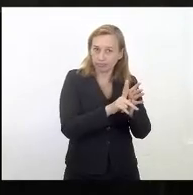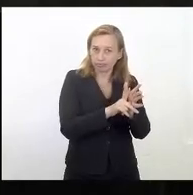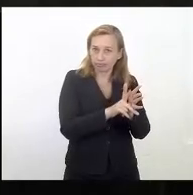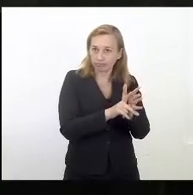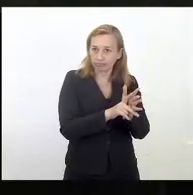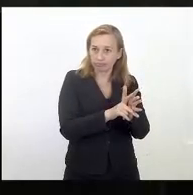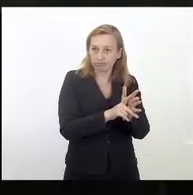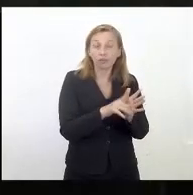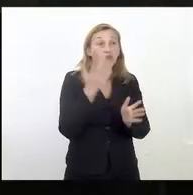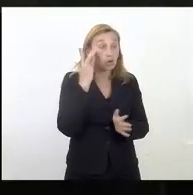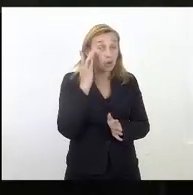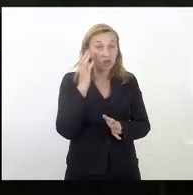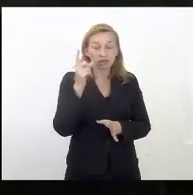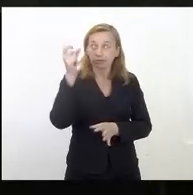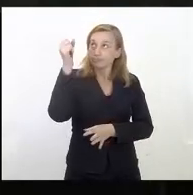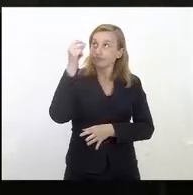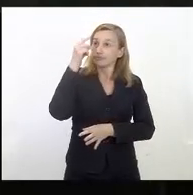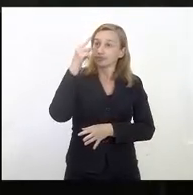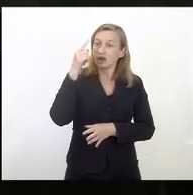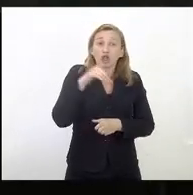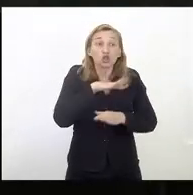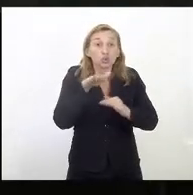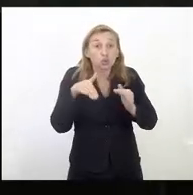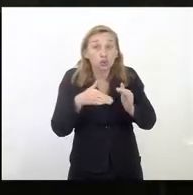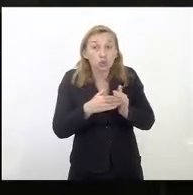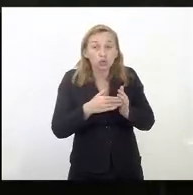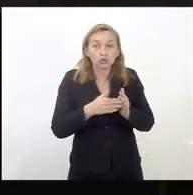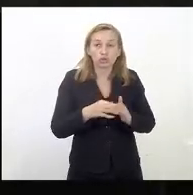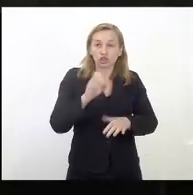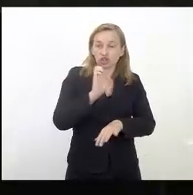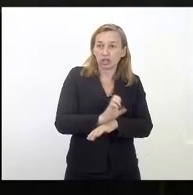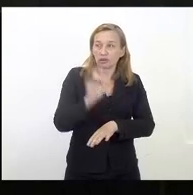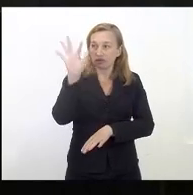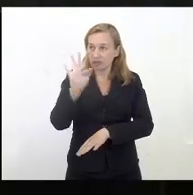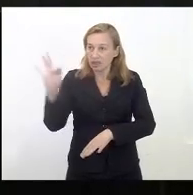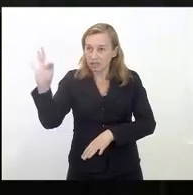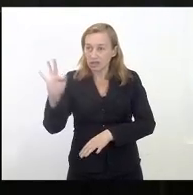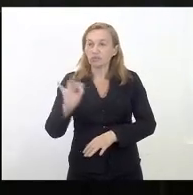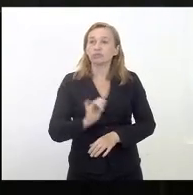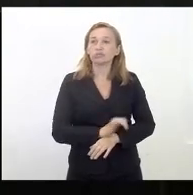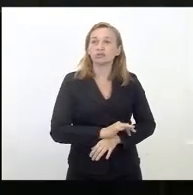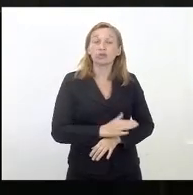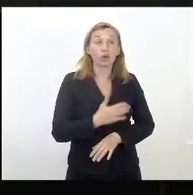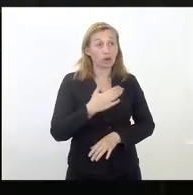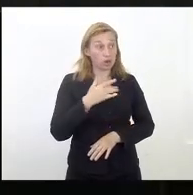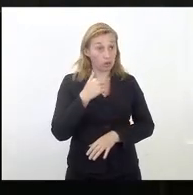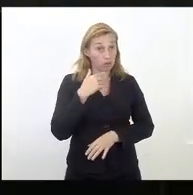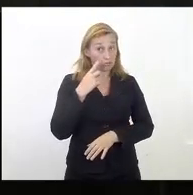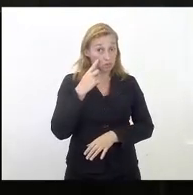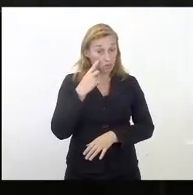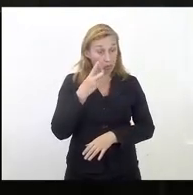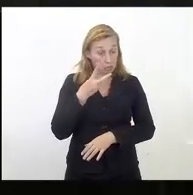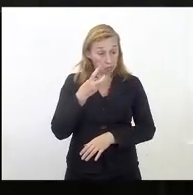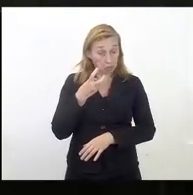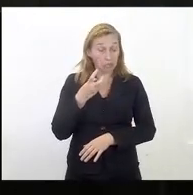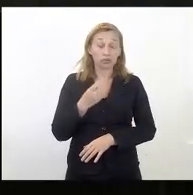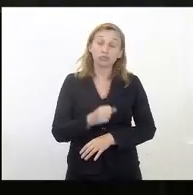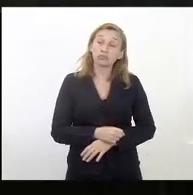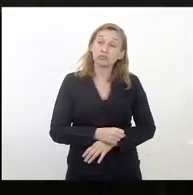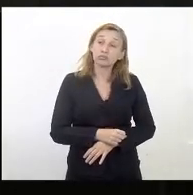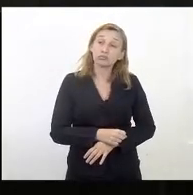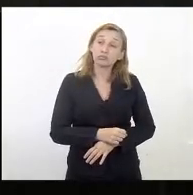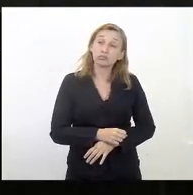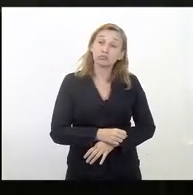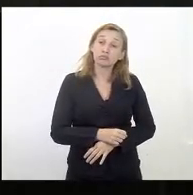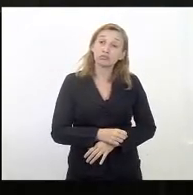é que eu acho que deveria inspirar todos os Estados da Federação foi a meu ver inexplicável